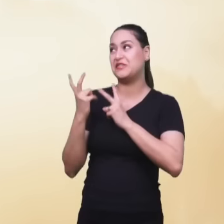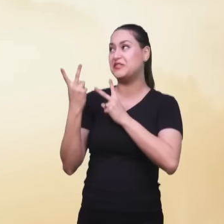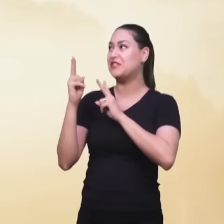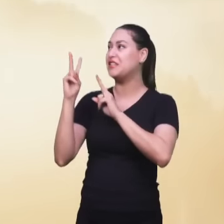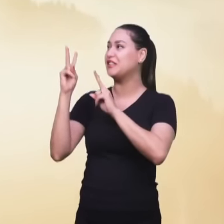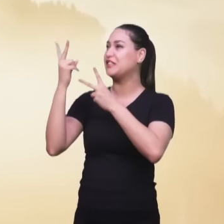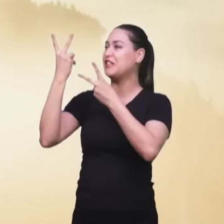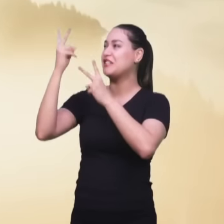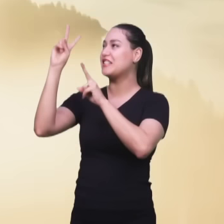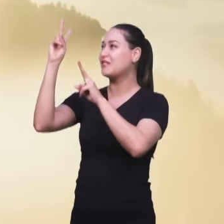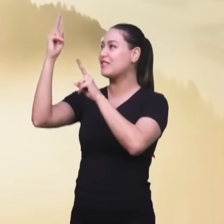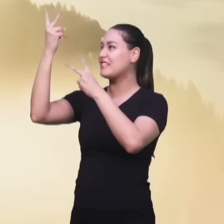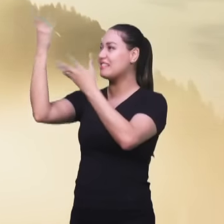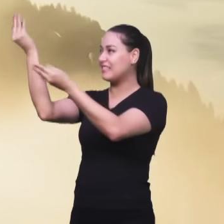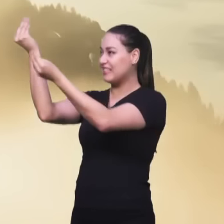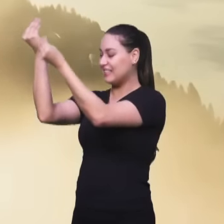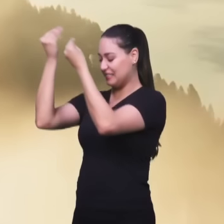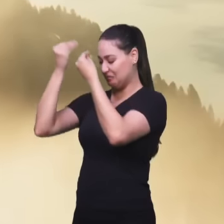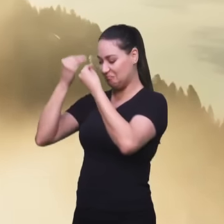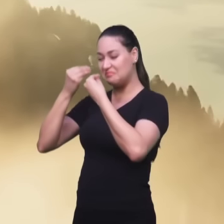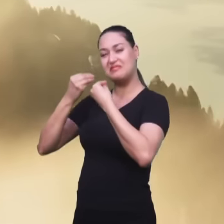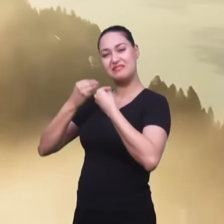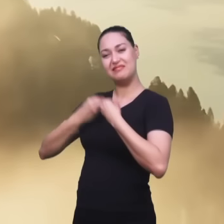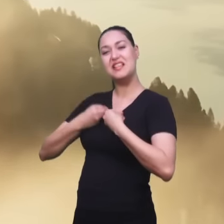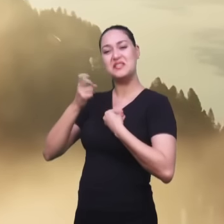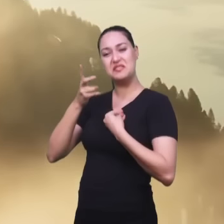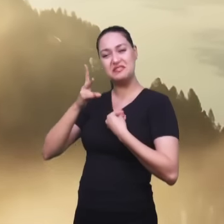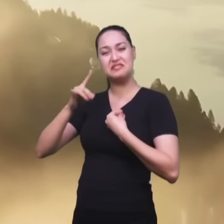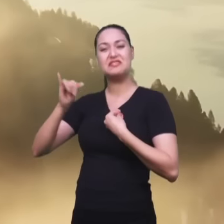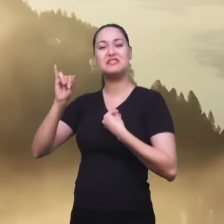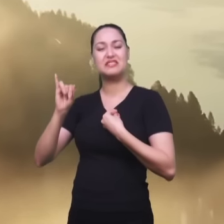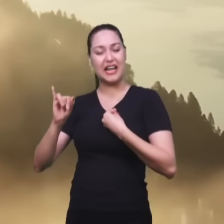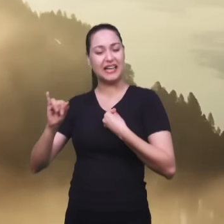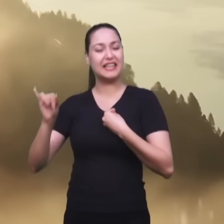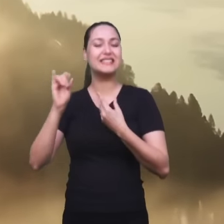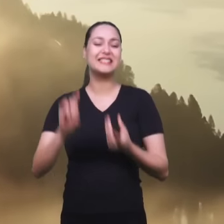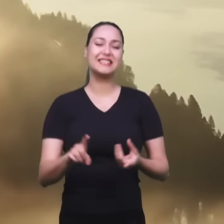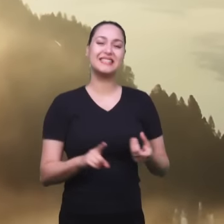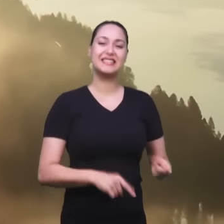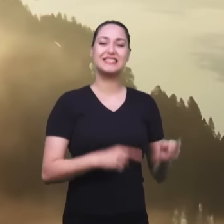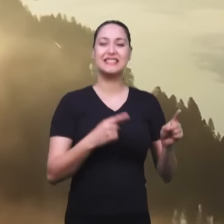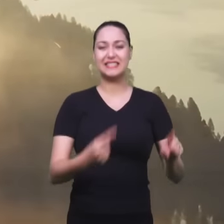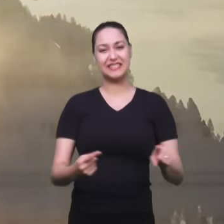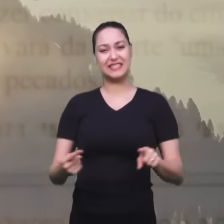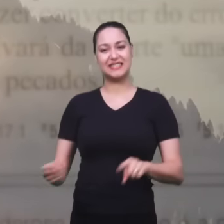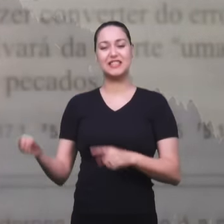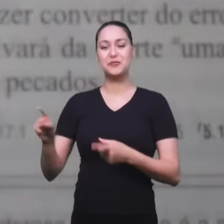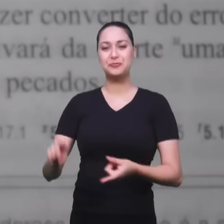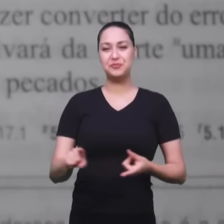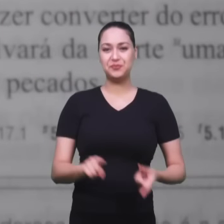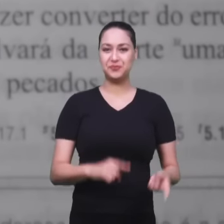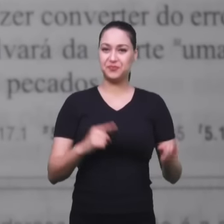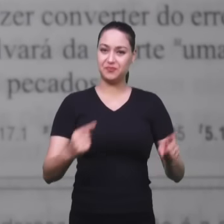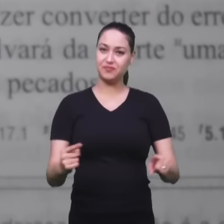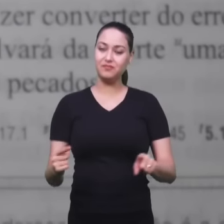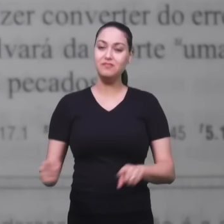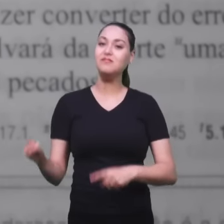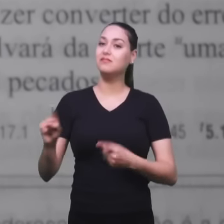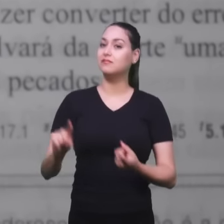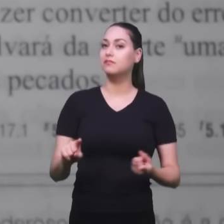Que Ele Me dará Eu